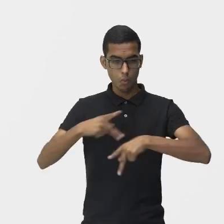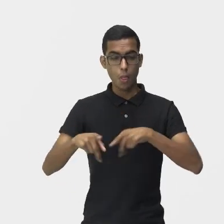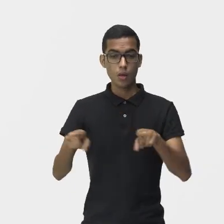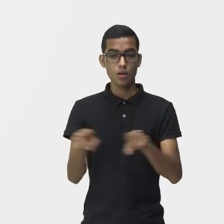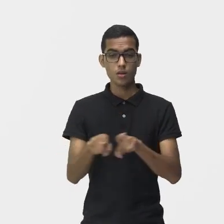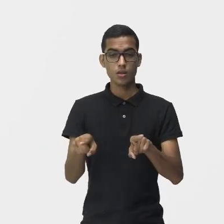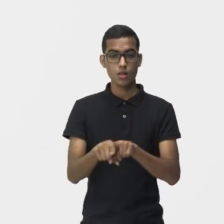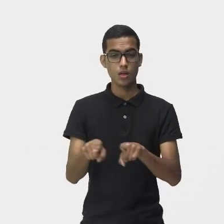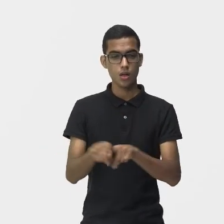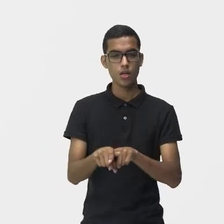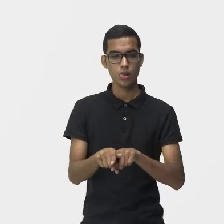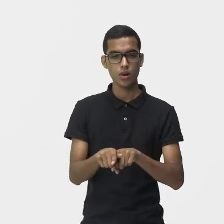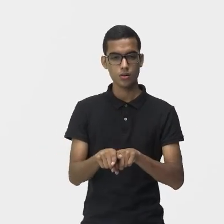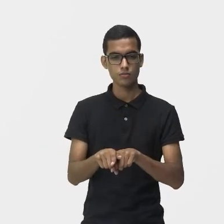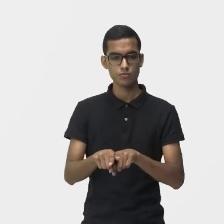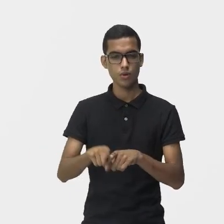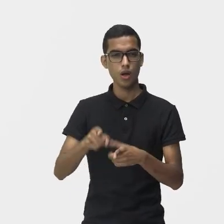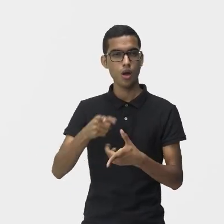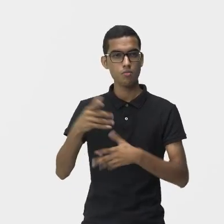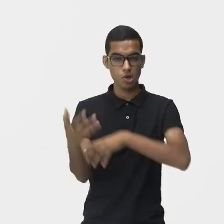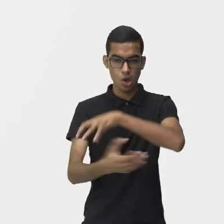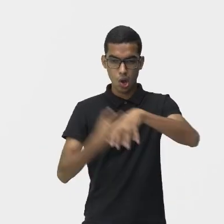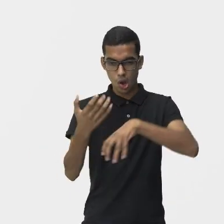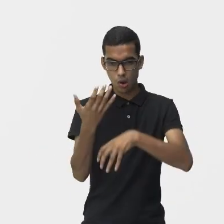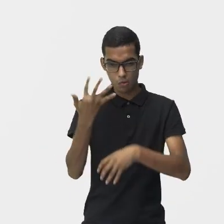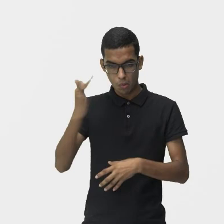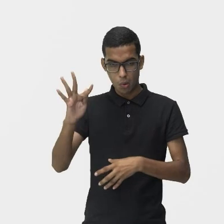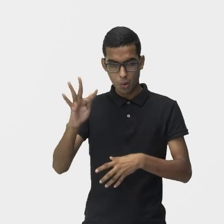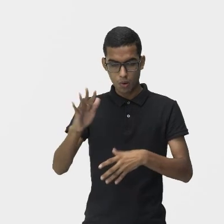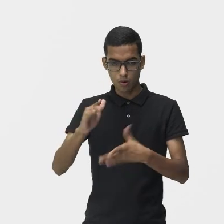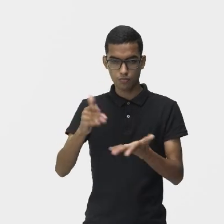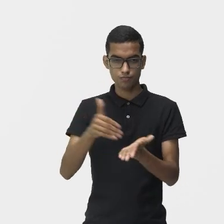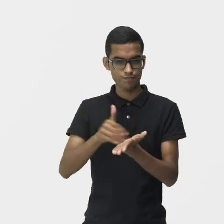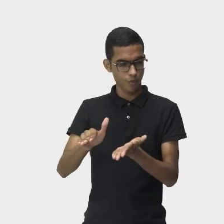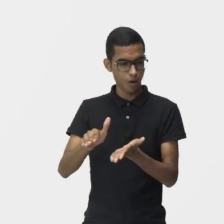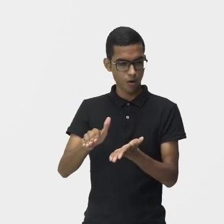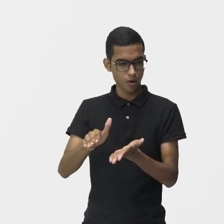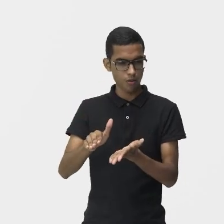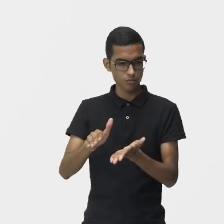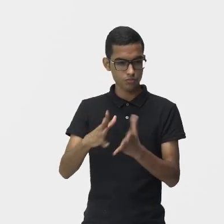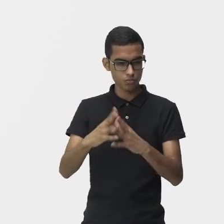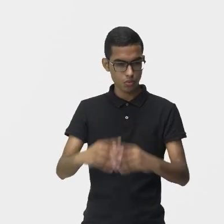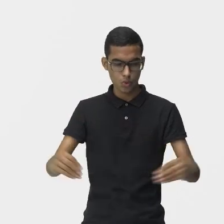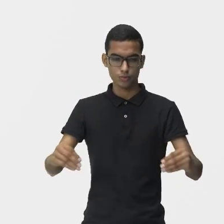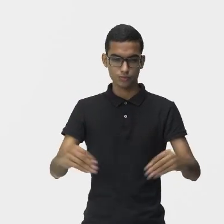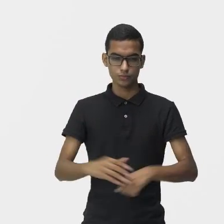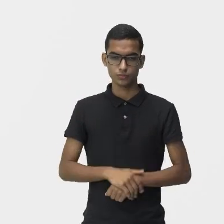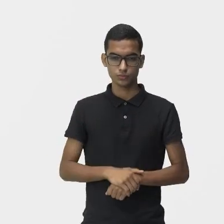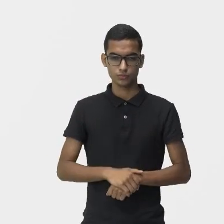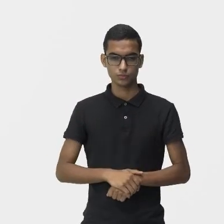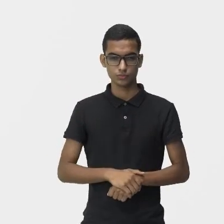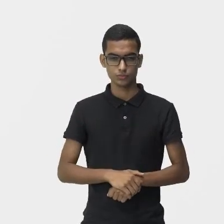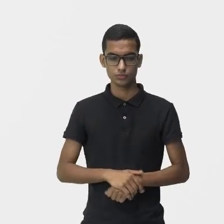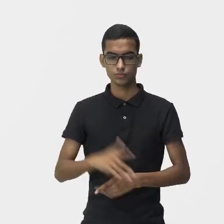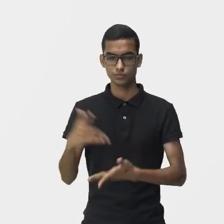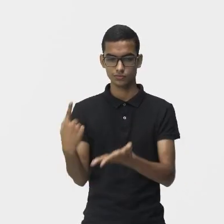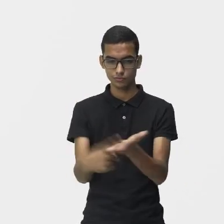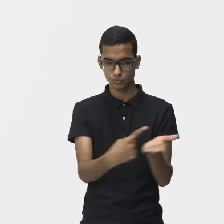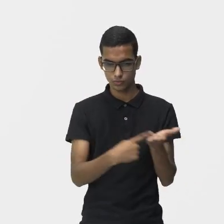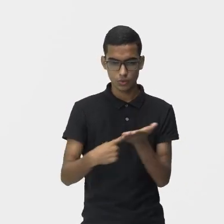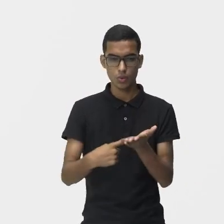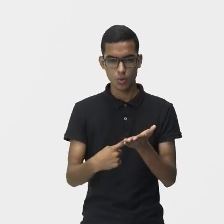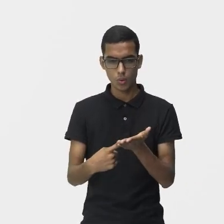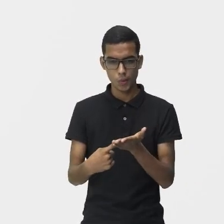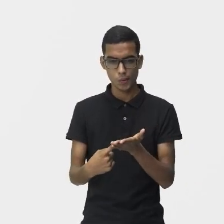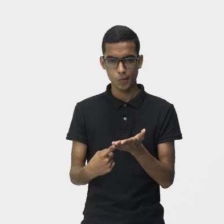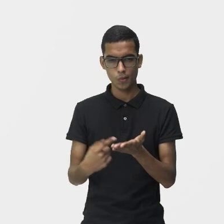e radicalização da Revolução, tá? Vamos lá. O Comitê de Salvação Pública foi